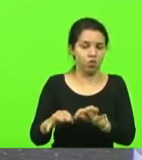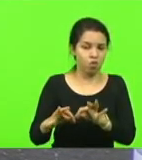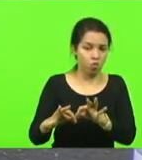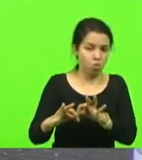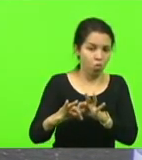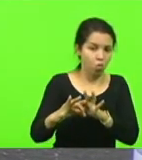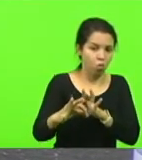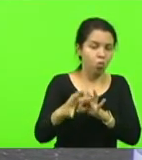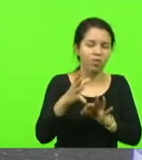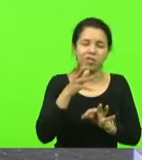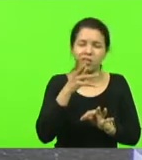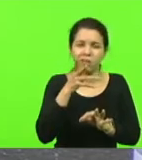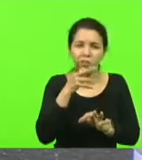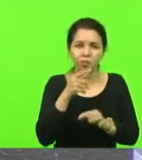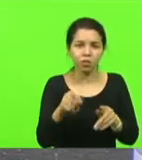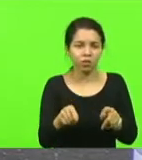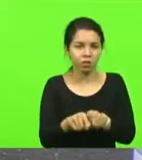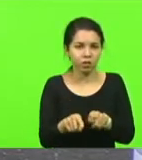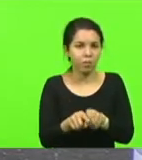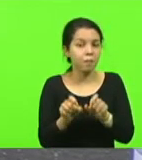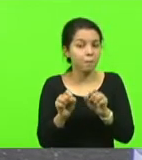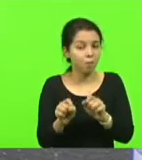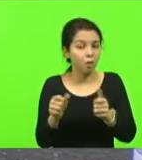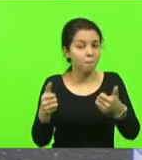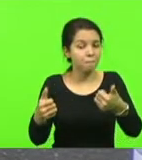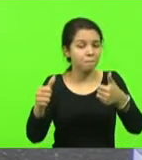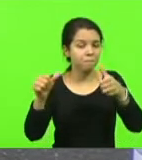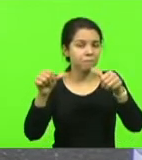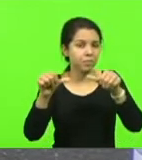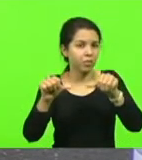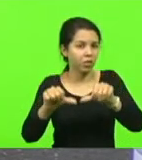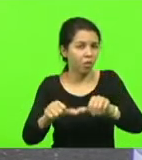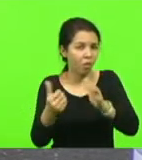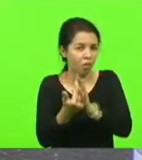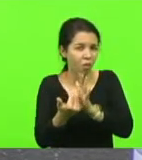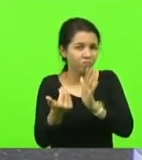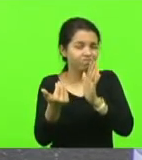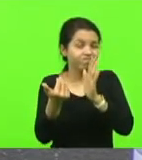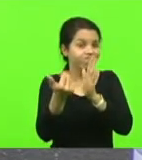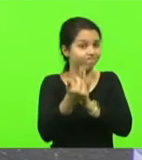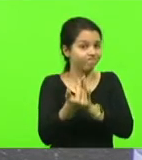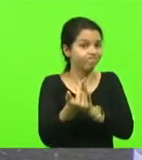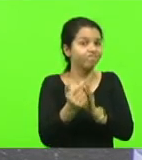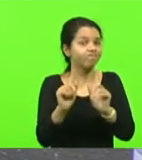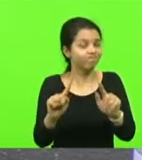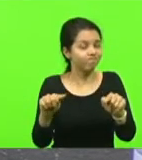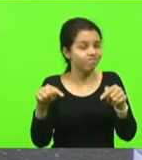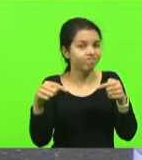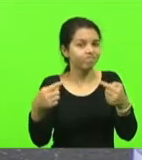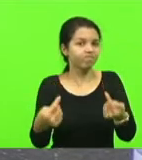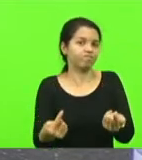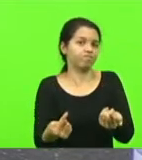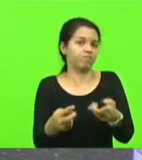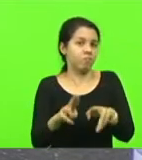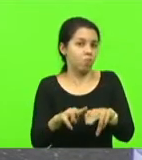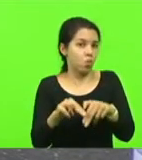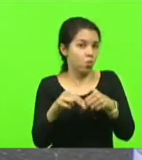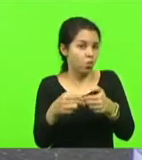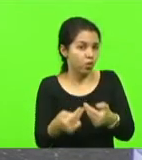mas como piore ainda mais. Por isso, o compromisso